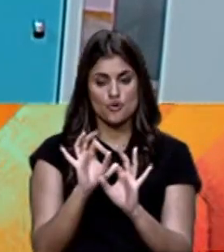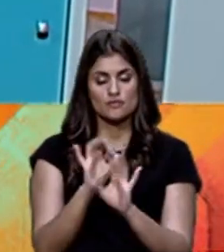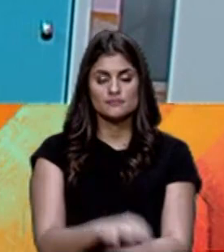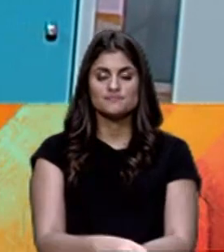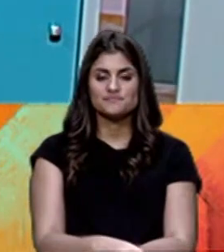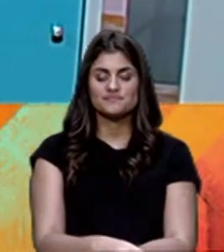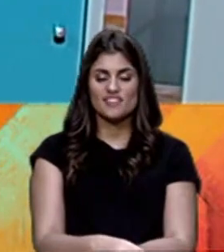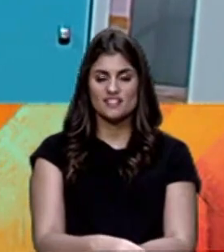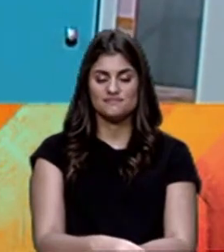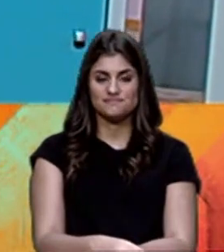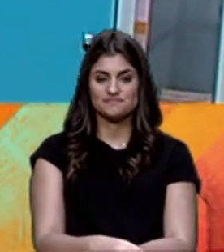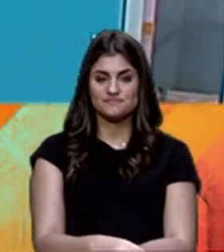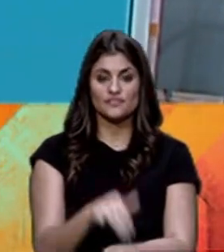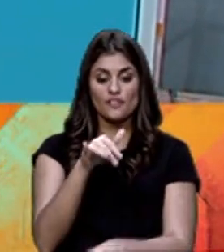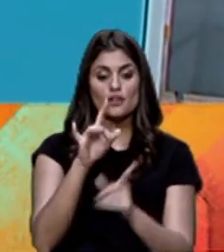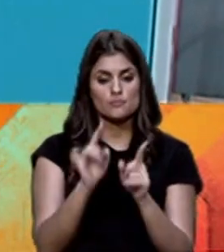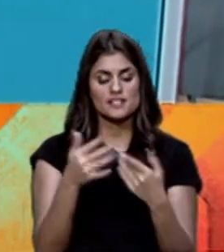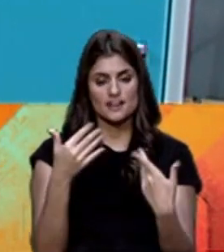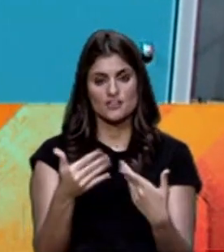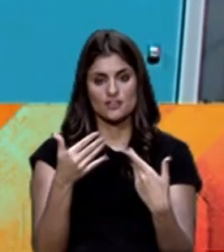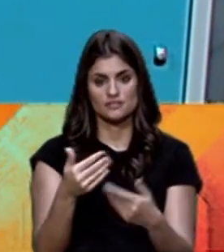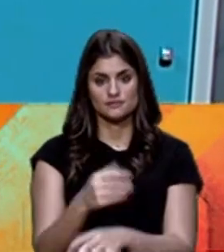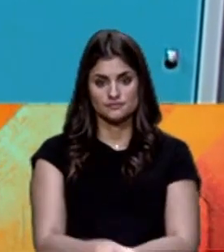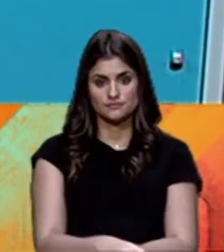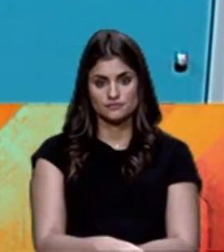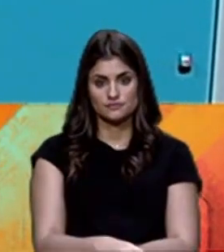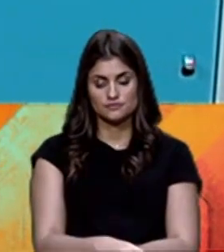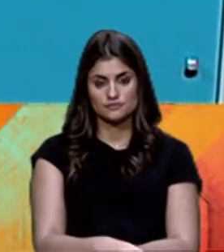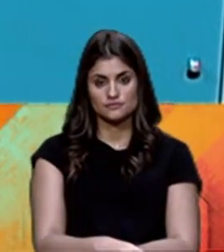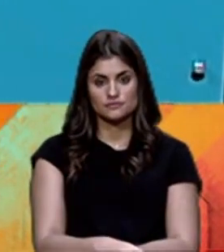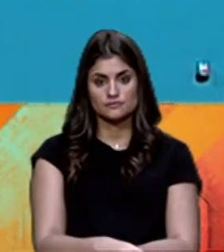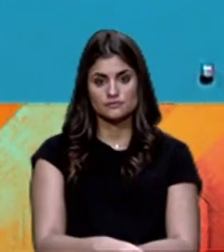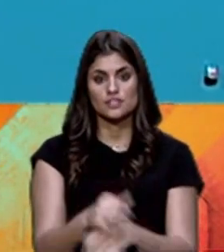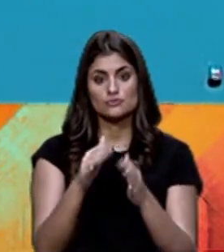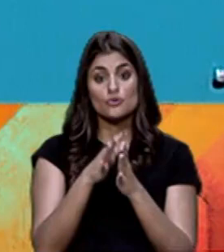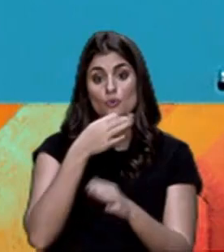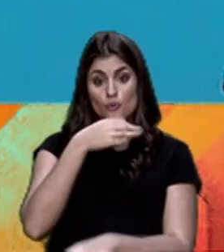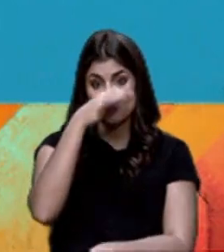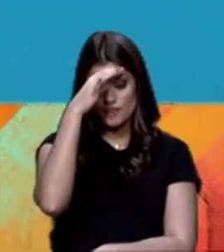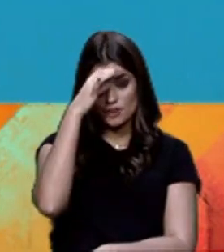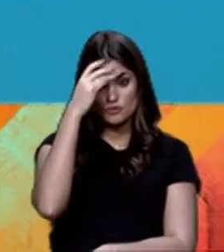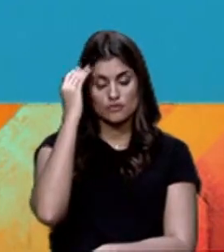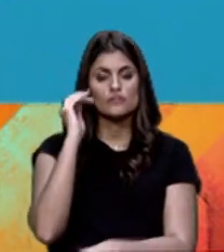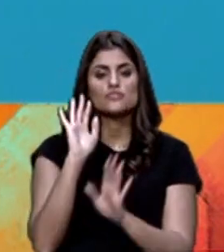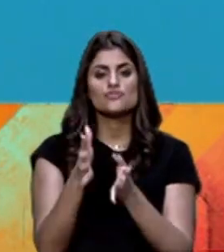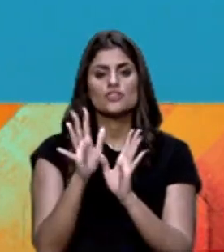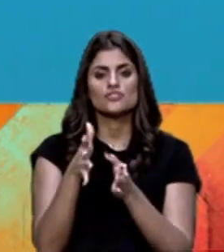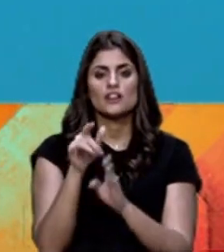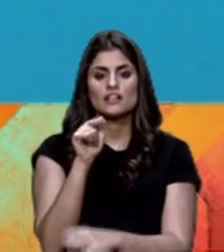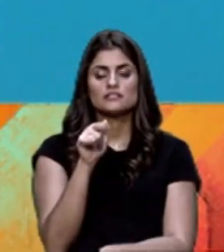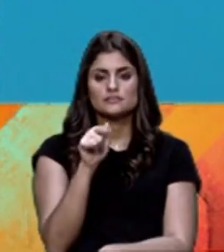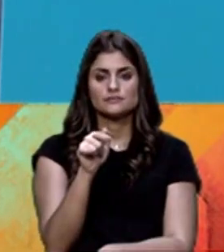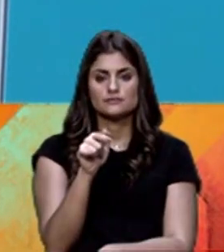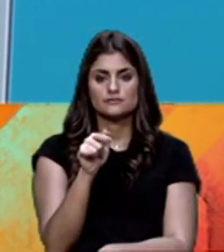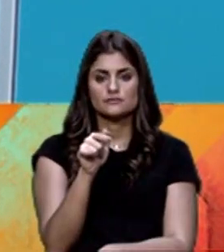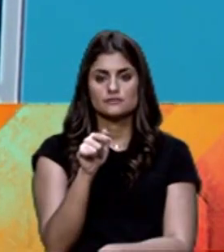começar. Vamos lá. Já tens finalmente um peito de frango cortado aqui em cubinhos? Já